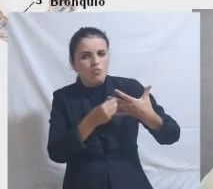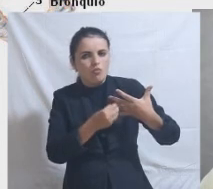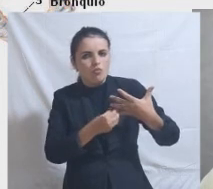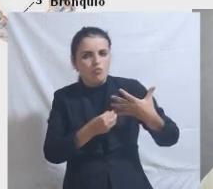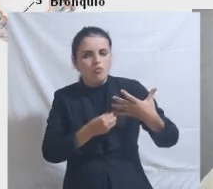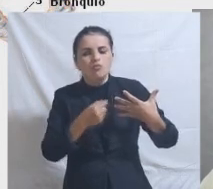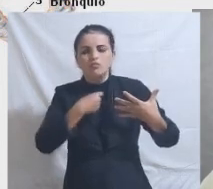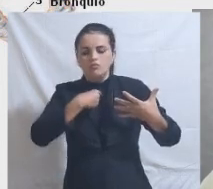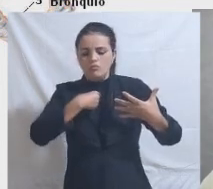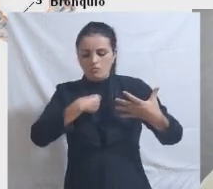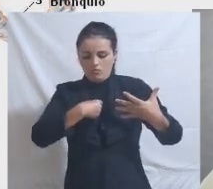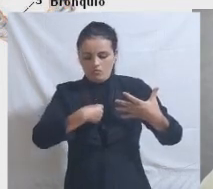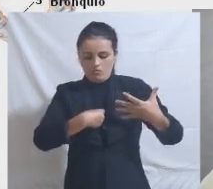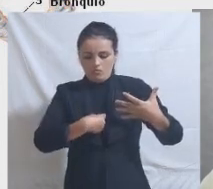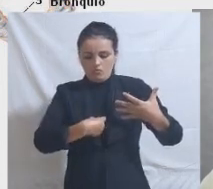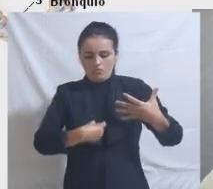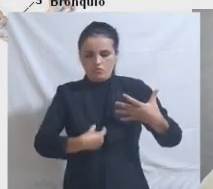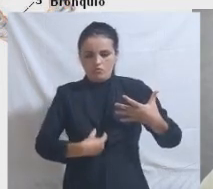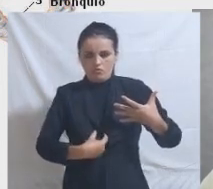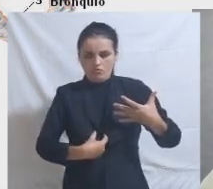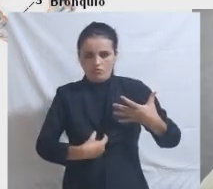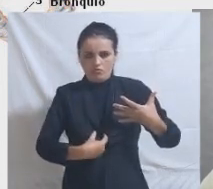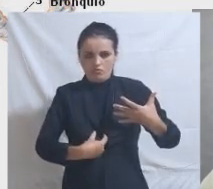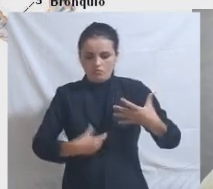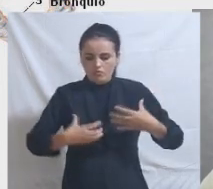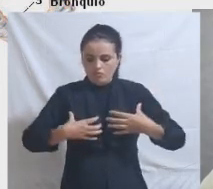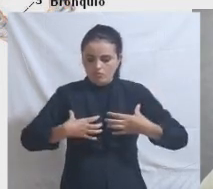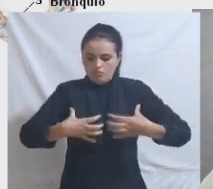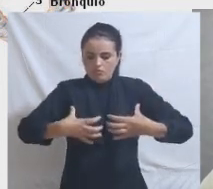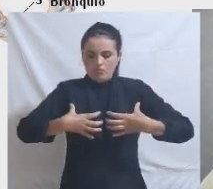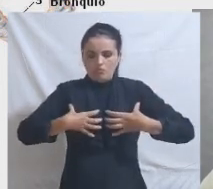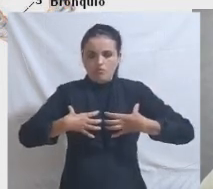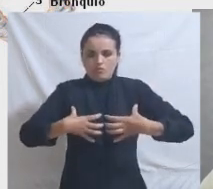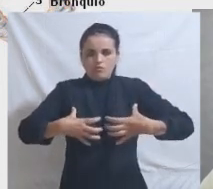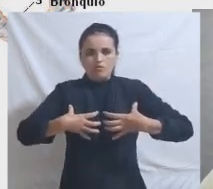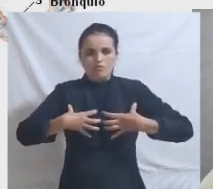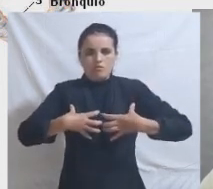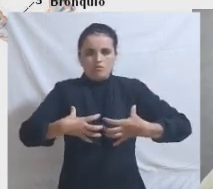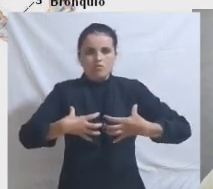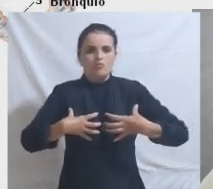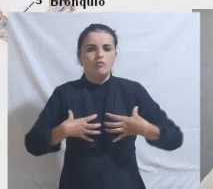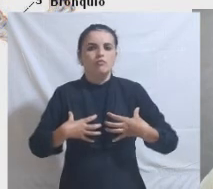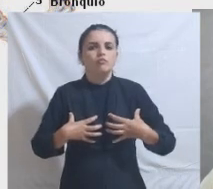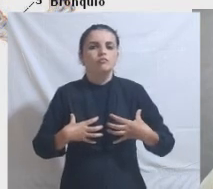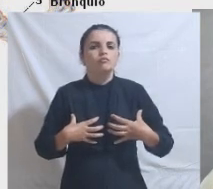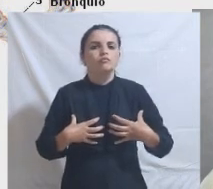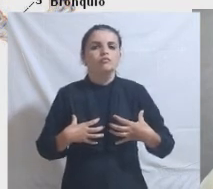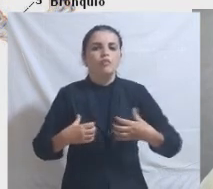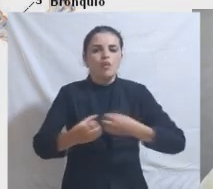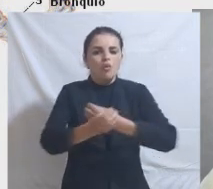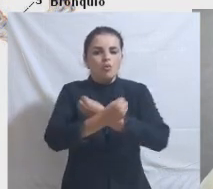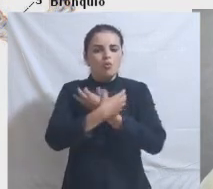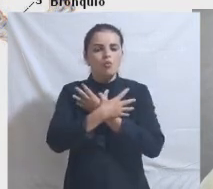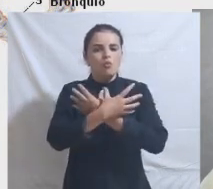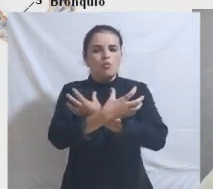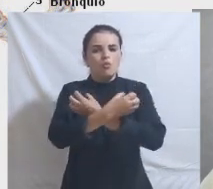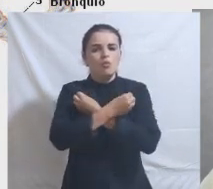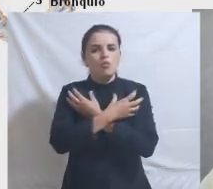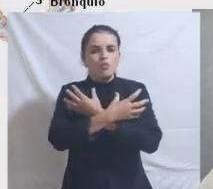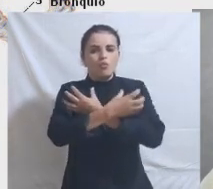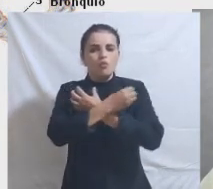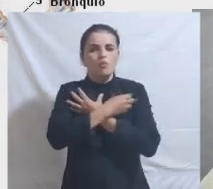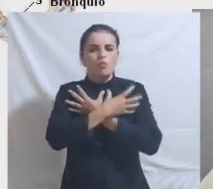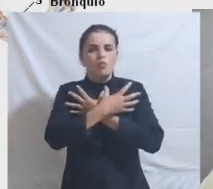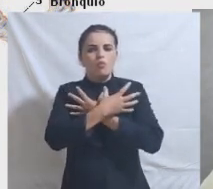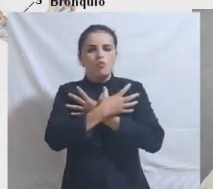não está no pulmão, já os brônquios eles já pertencem ao pulmão. Vejam só. E dos brônquios saem outras ramificações, são